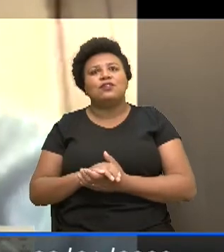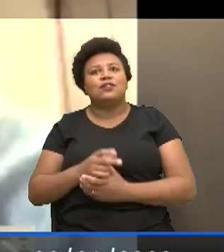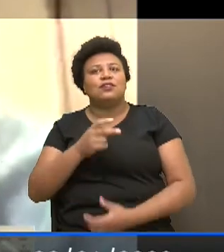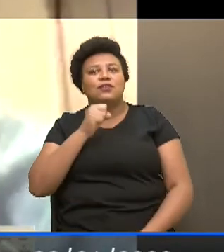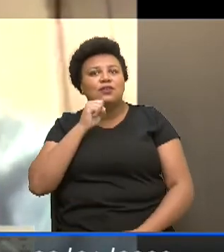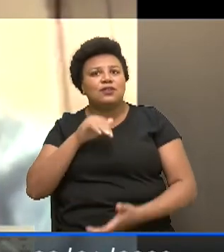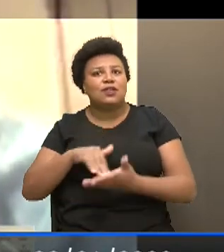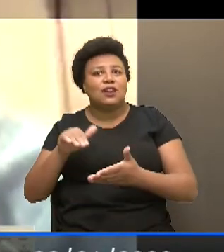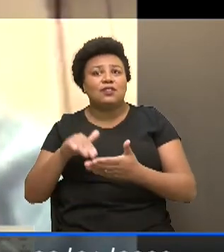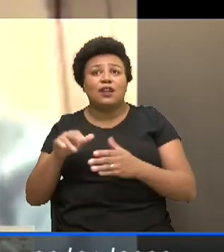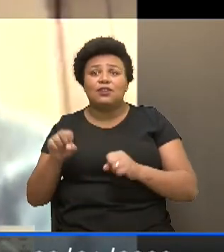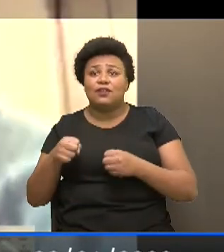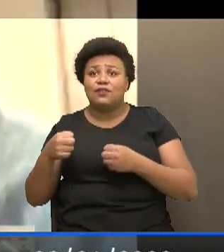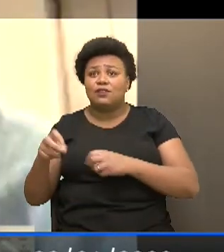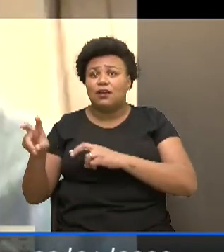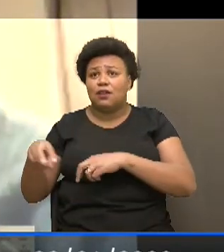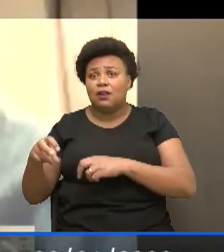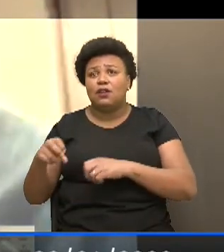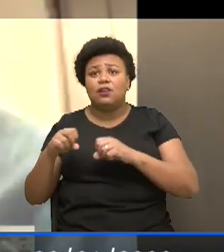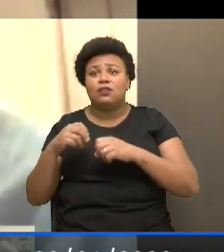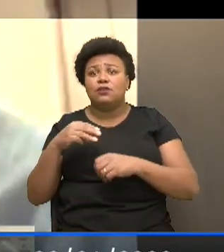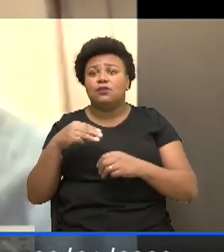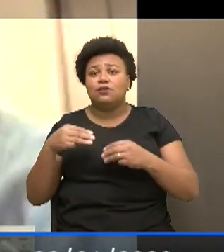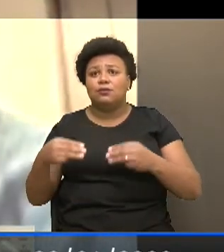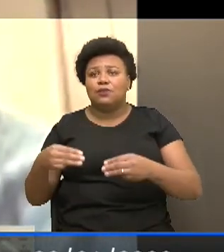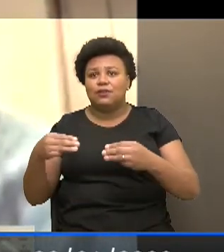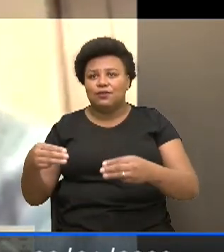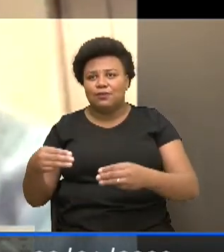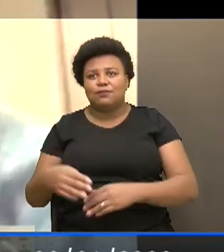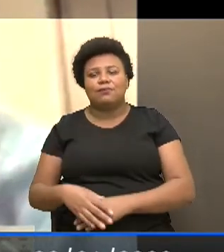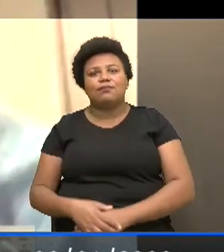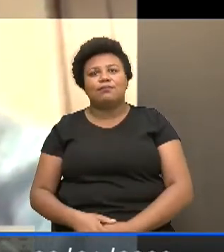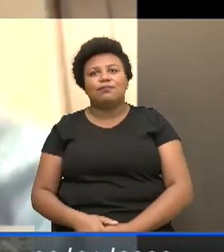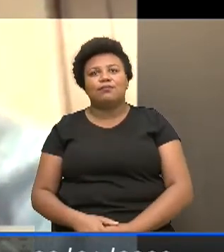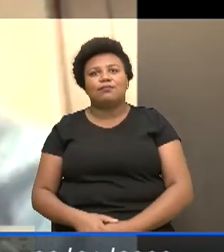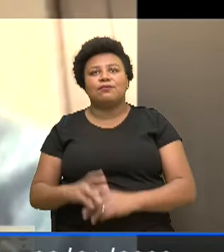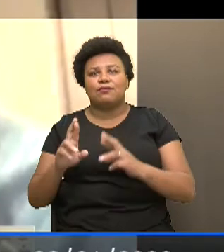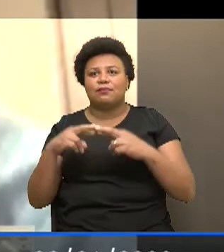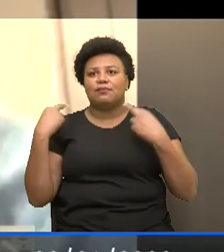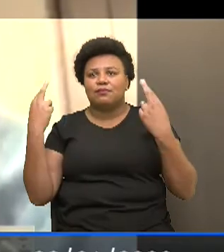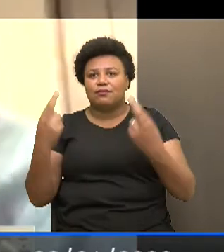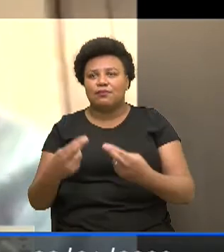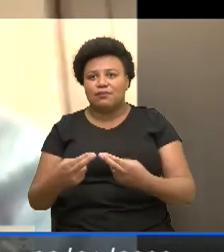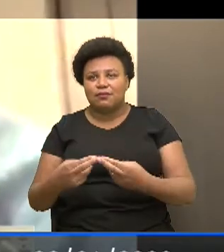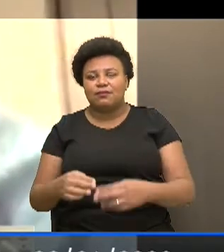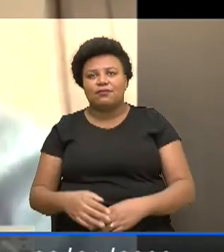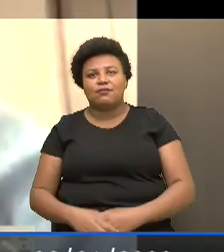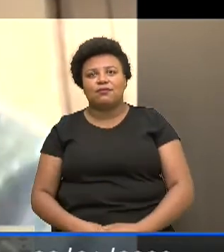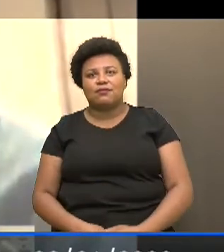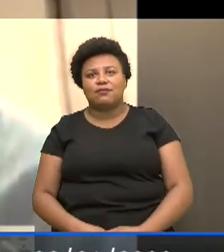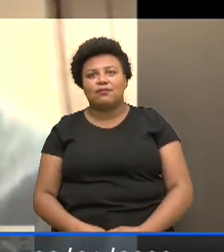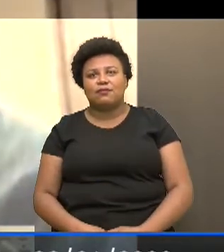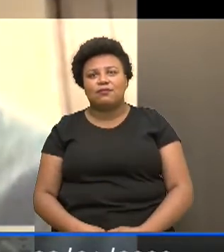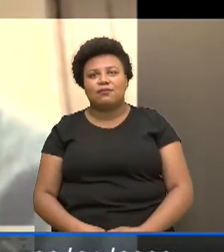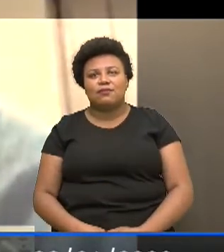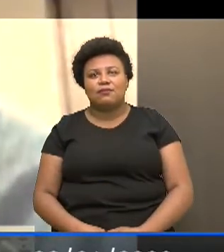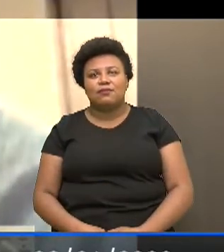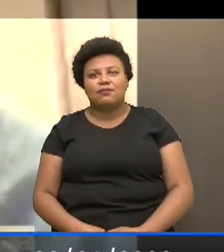secretário de Defesa Agropecuária do Ministério da Agricultura, Zé Guilherme, sobre essa questão. Você quer tomar